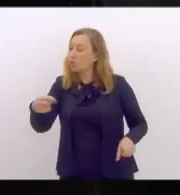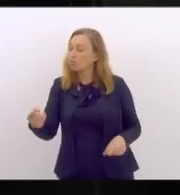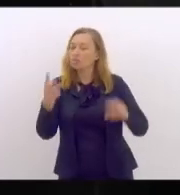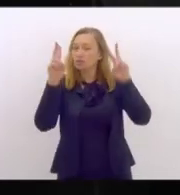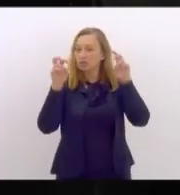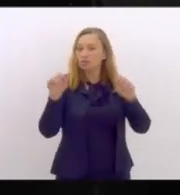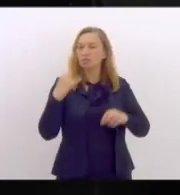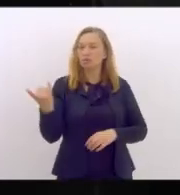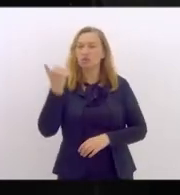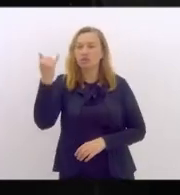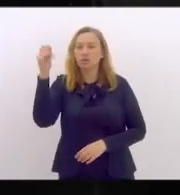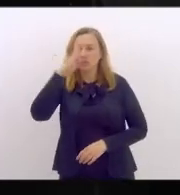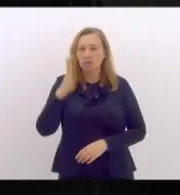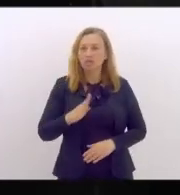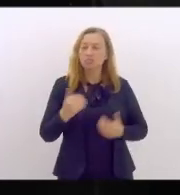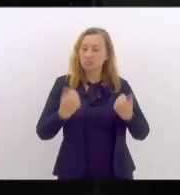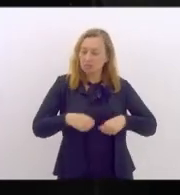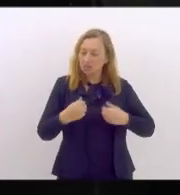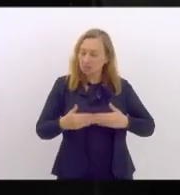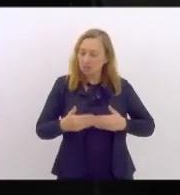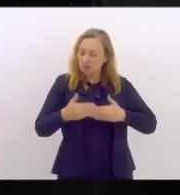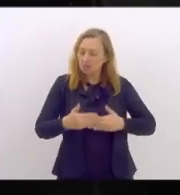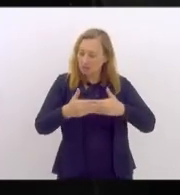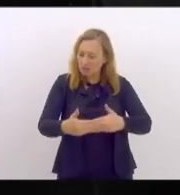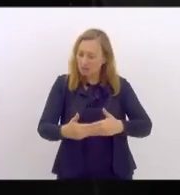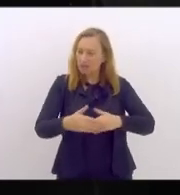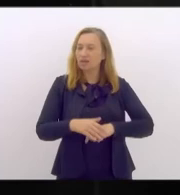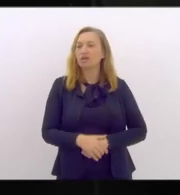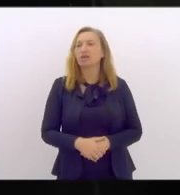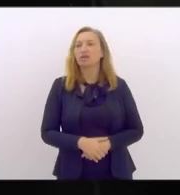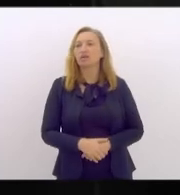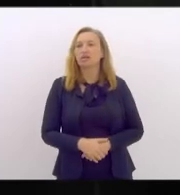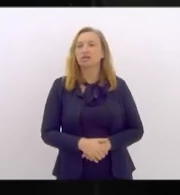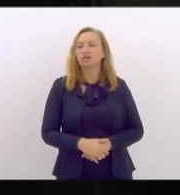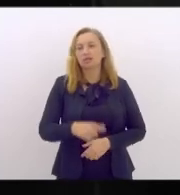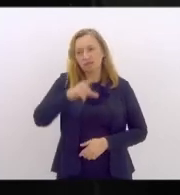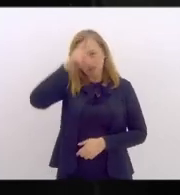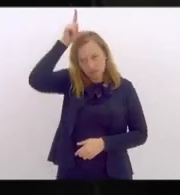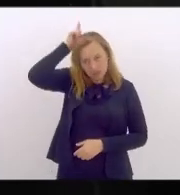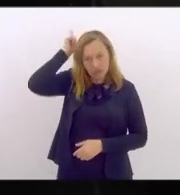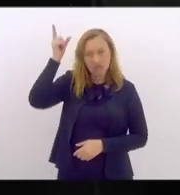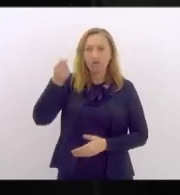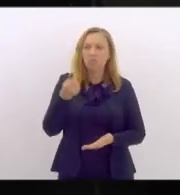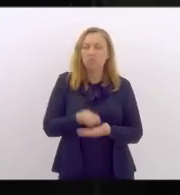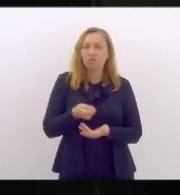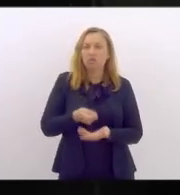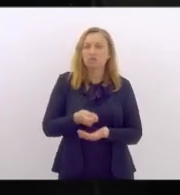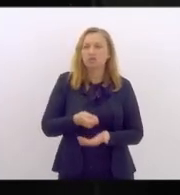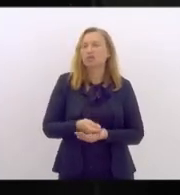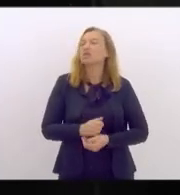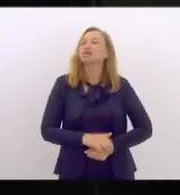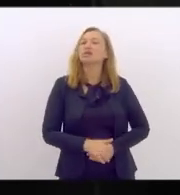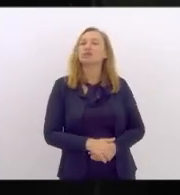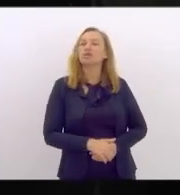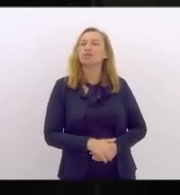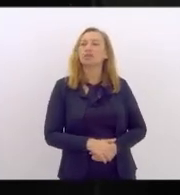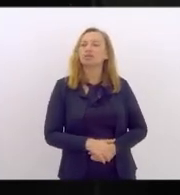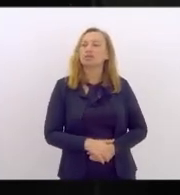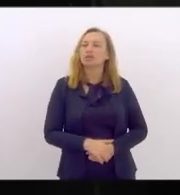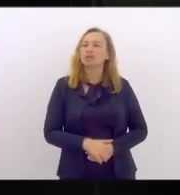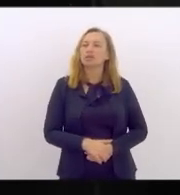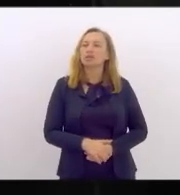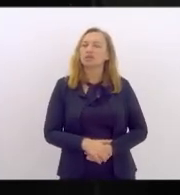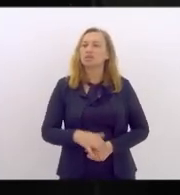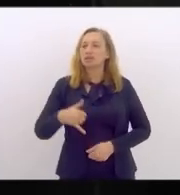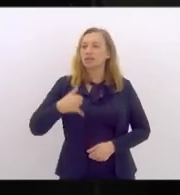O Brasil precisa avançar para garantir o Paulo a obrigatoriedade da faixa etária